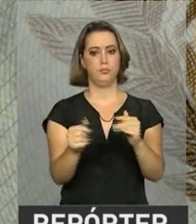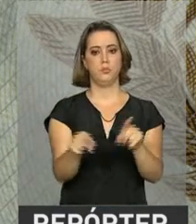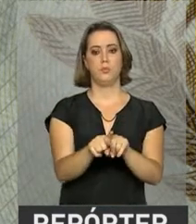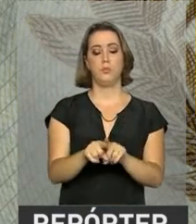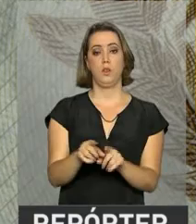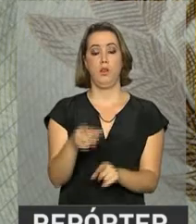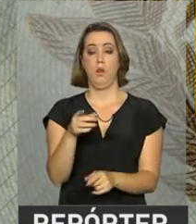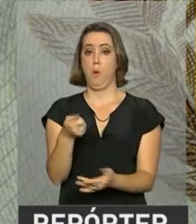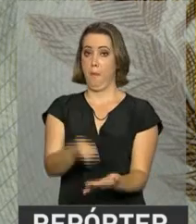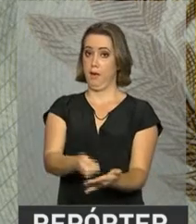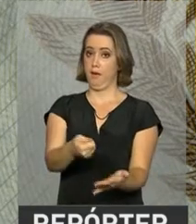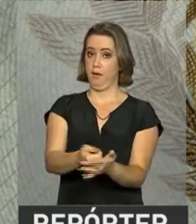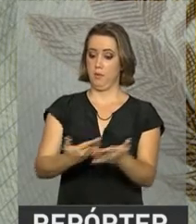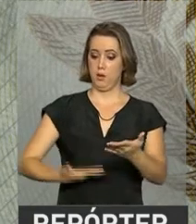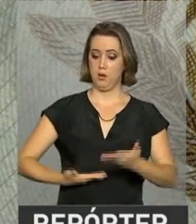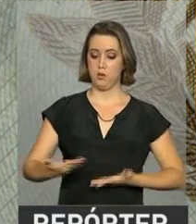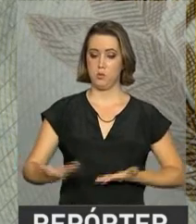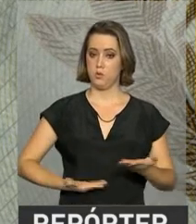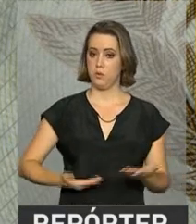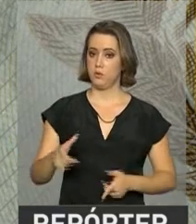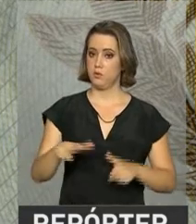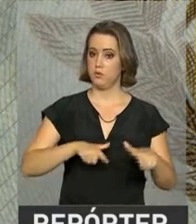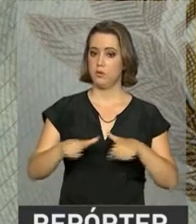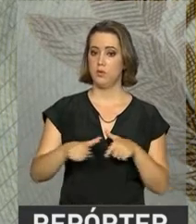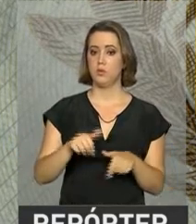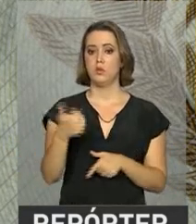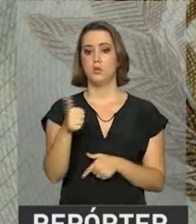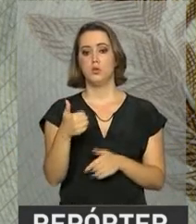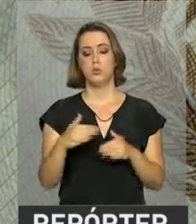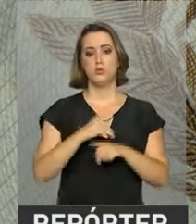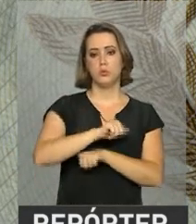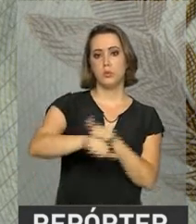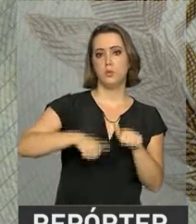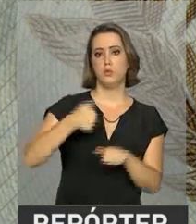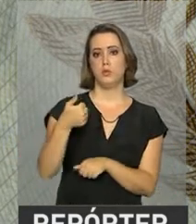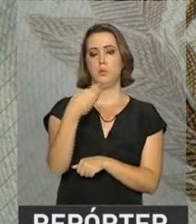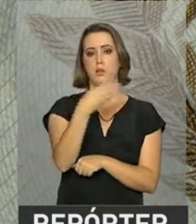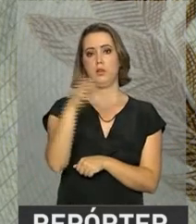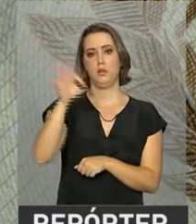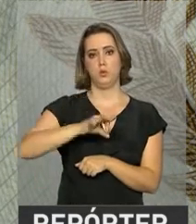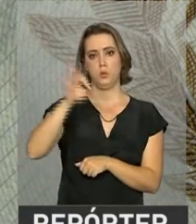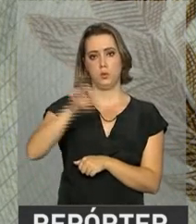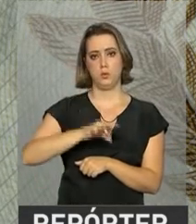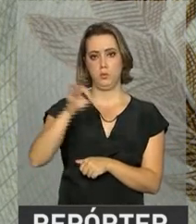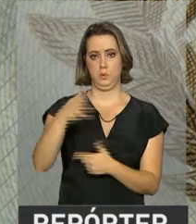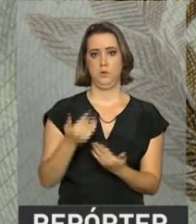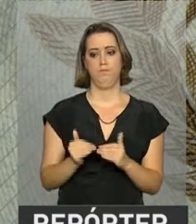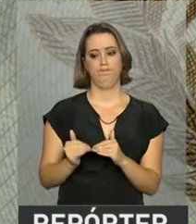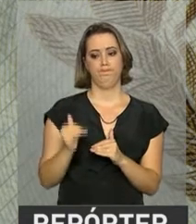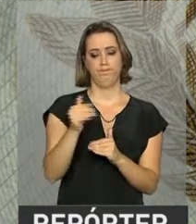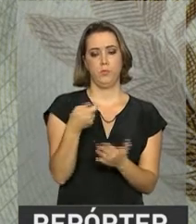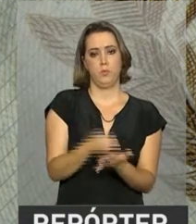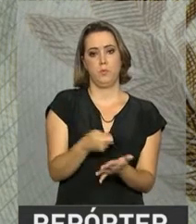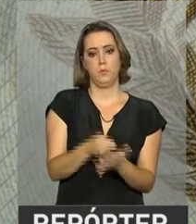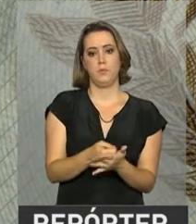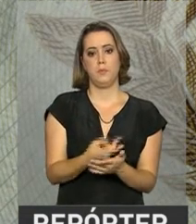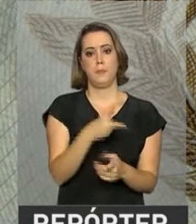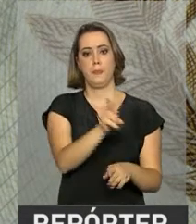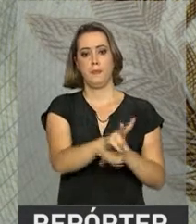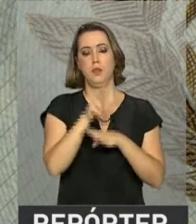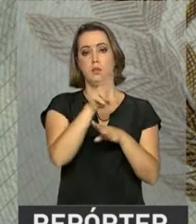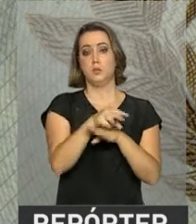previdenciária dos servidores de 11 para 14 por cento suspender por três anos da concessão de empréstimos bancários